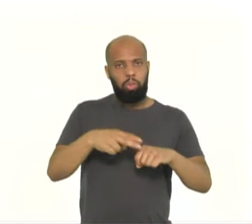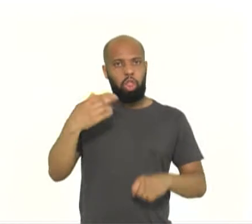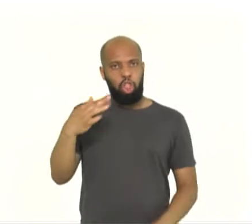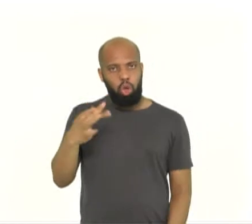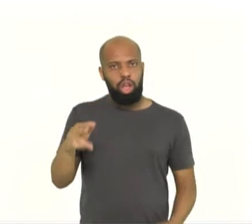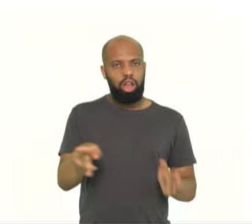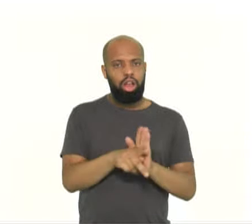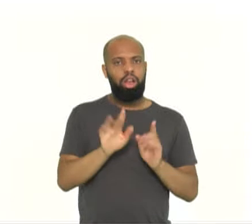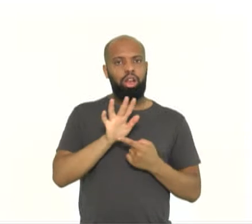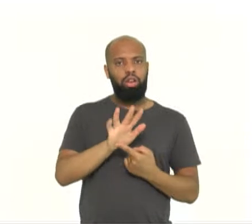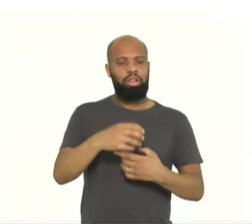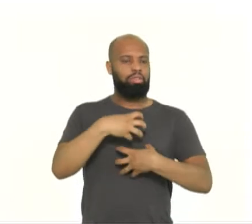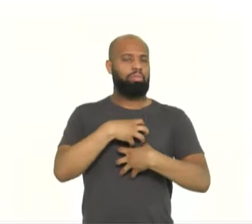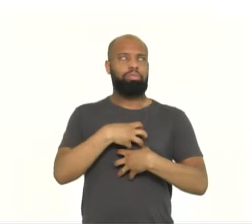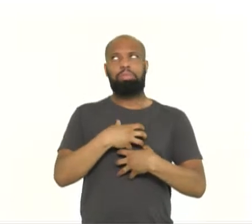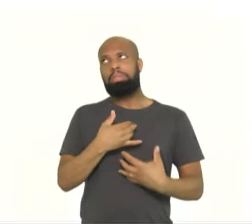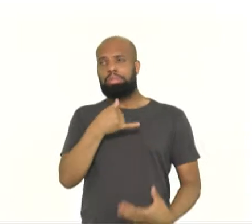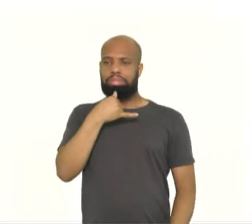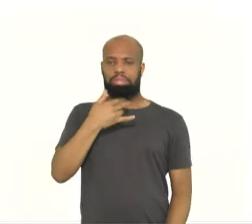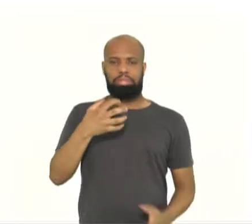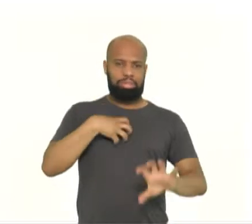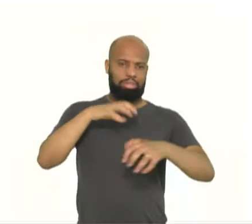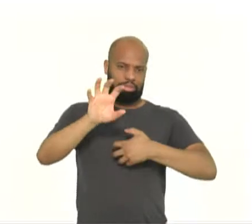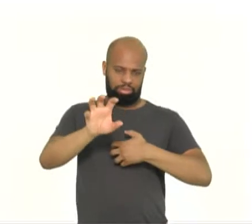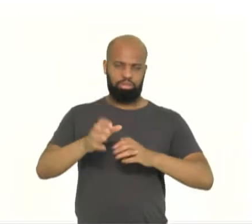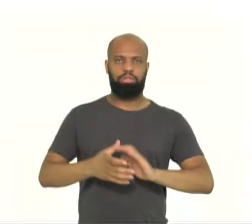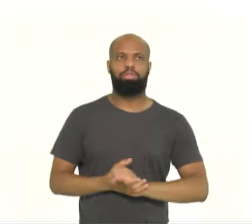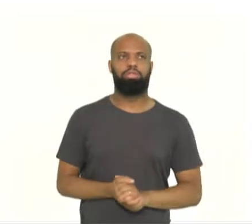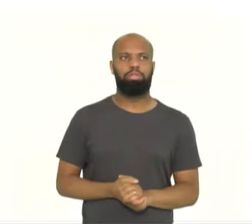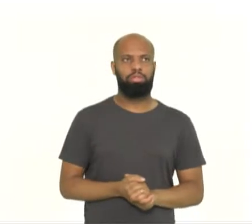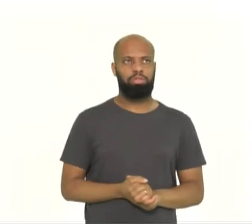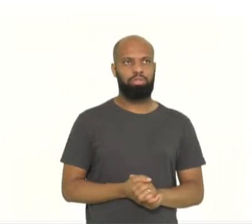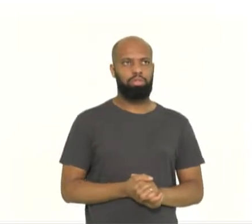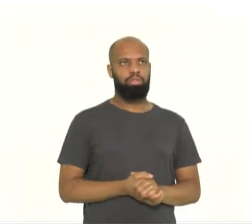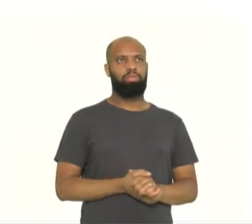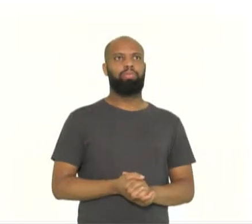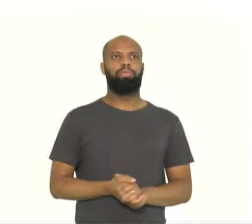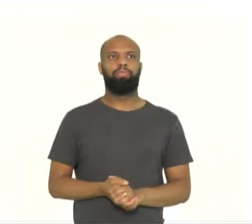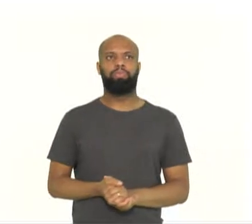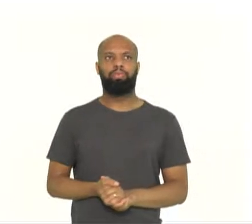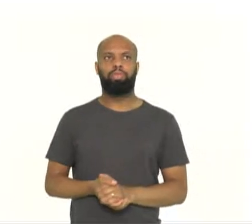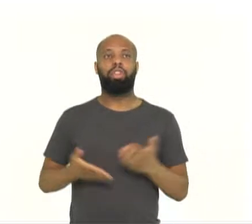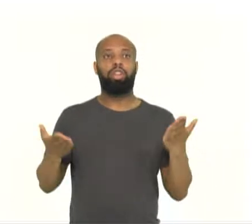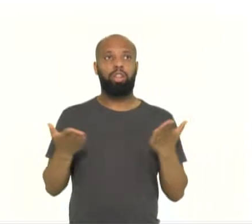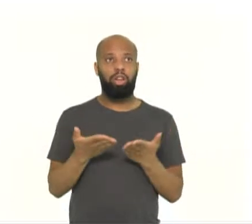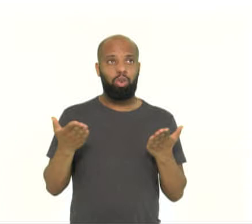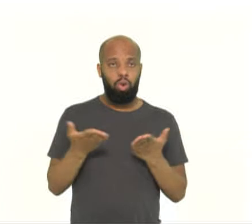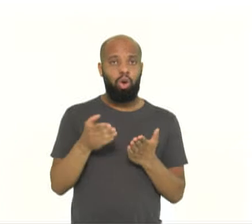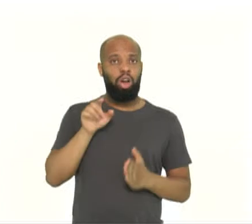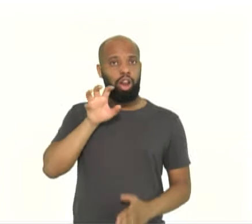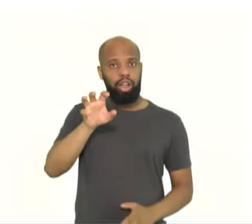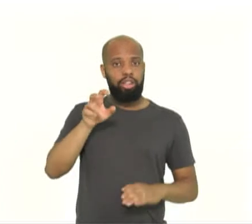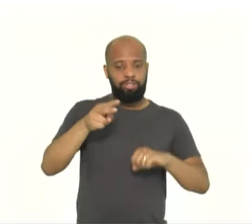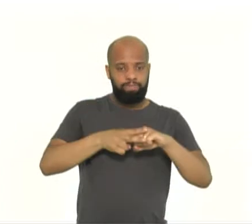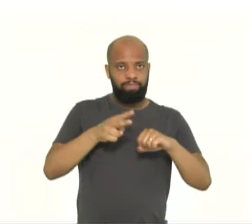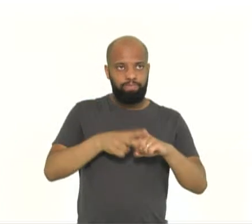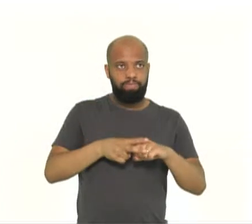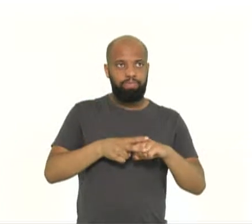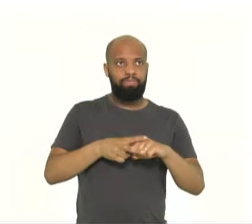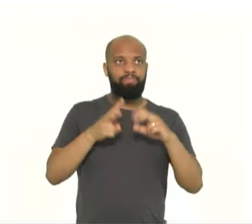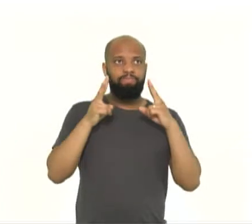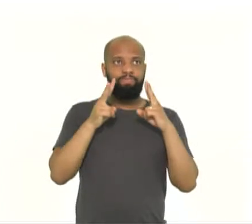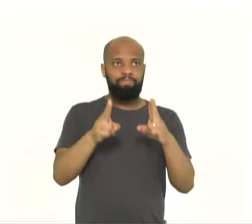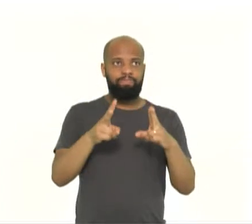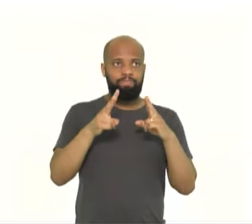sobre o verbo doler. Como construímos o verbo doler? Este verbo funciona igual que o verbo